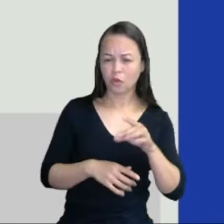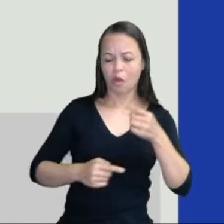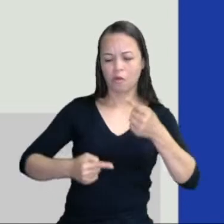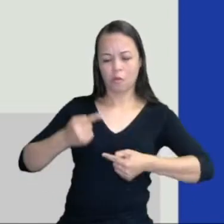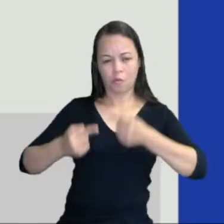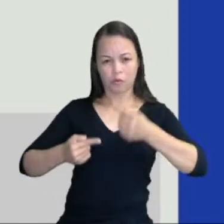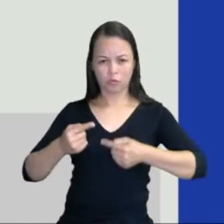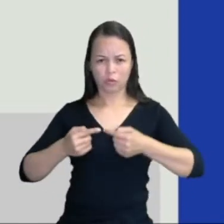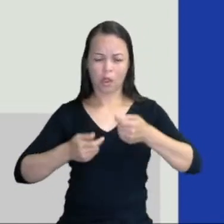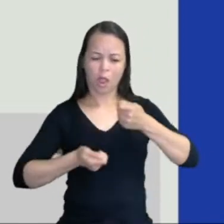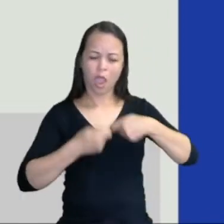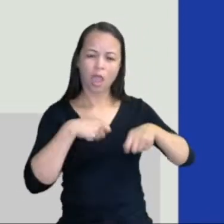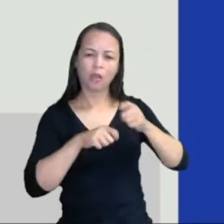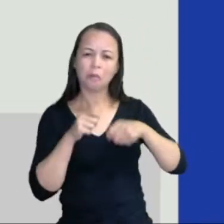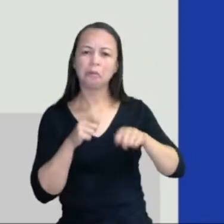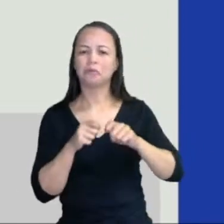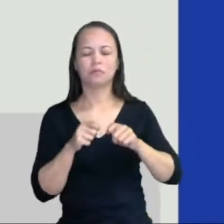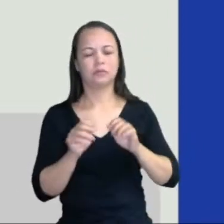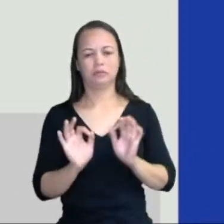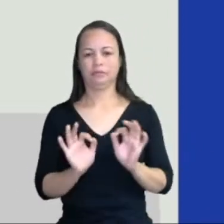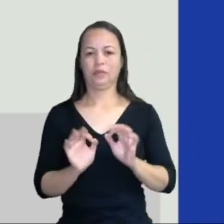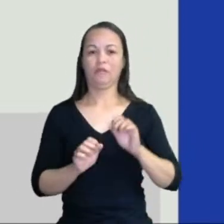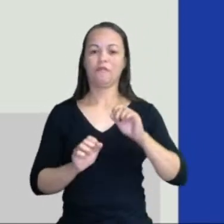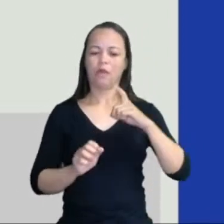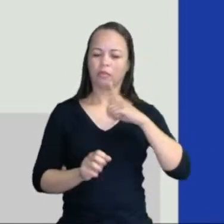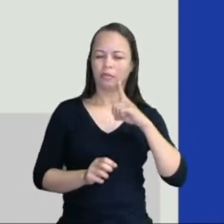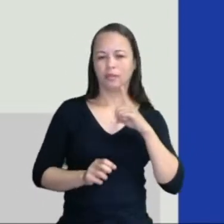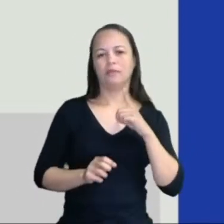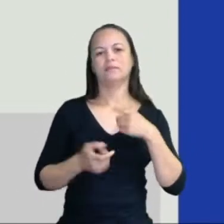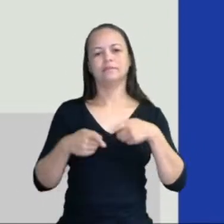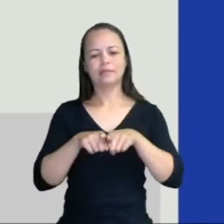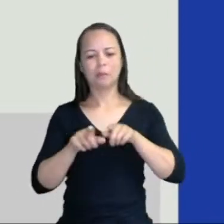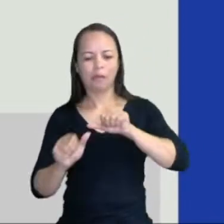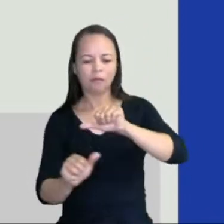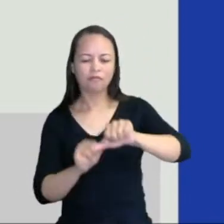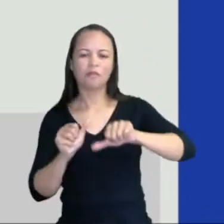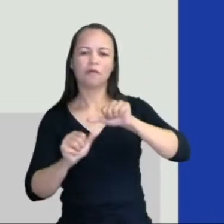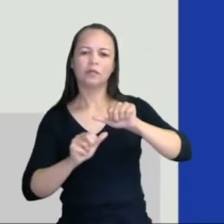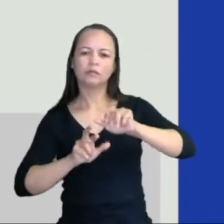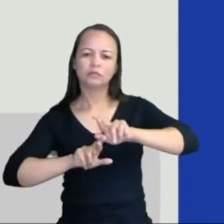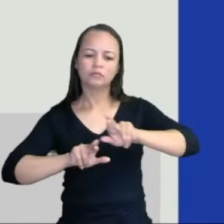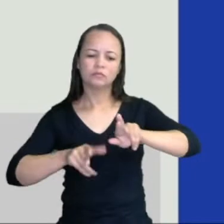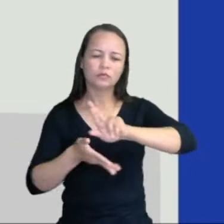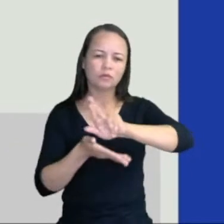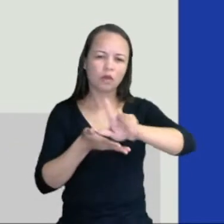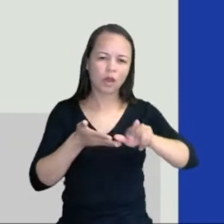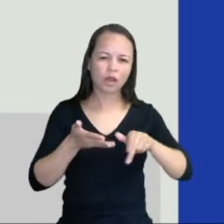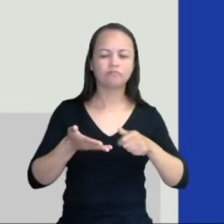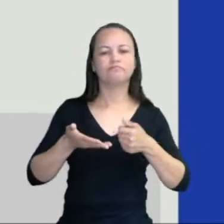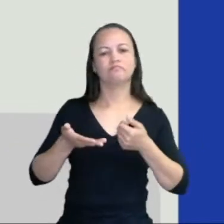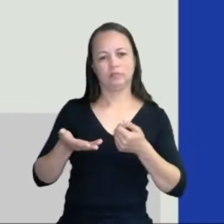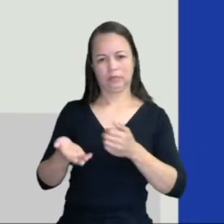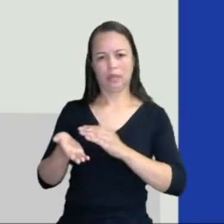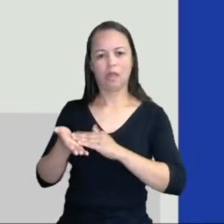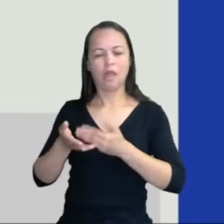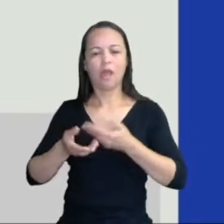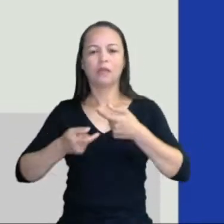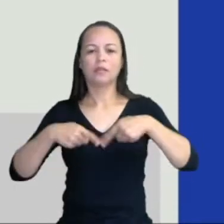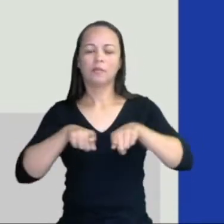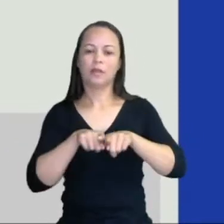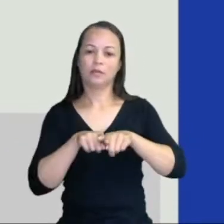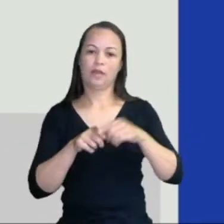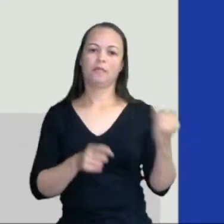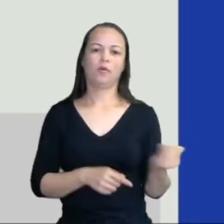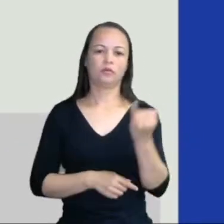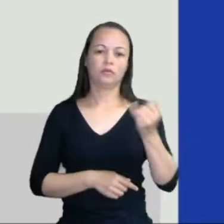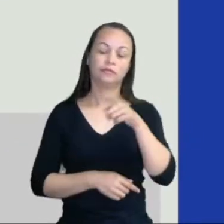político, econômico, ele vai ter diversas formas de ser interpretado. Então, é importante vocês